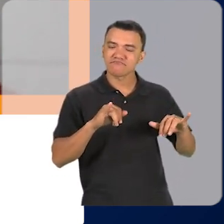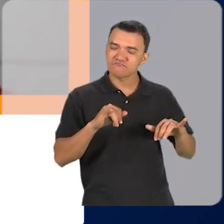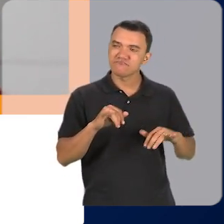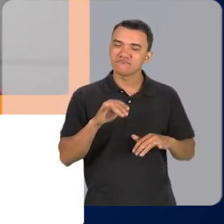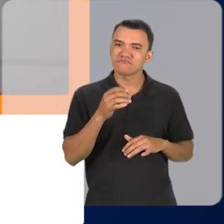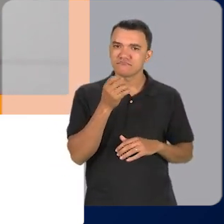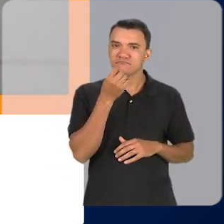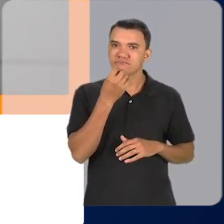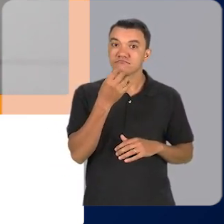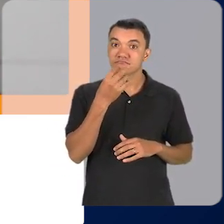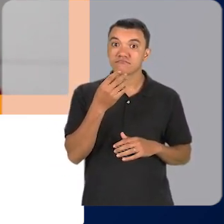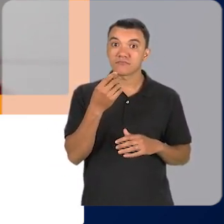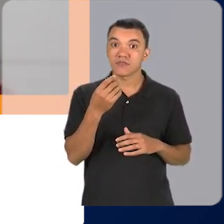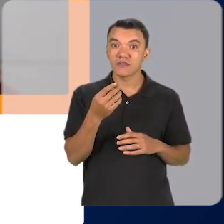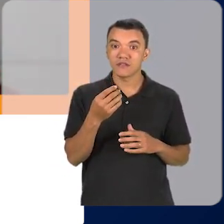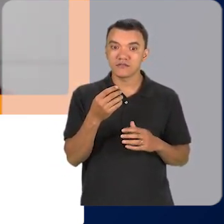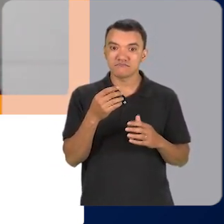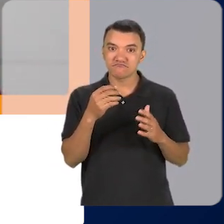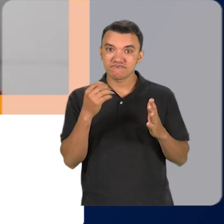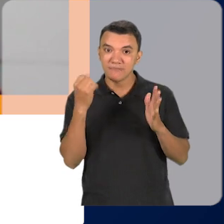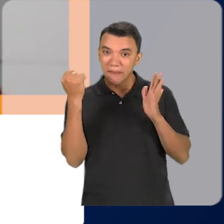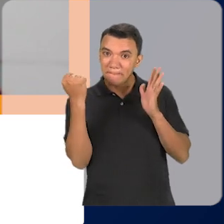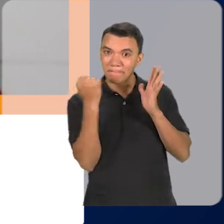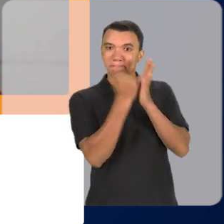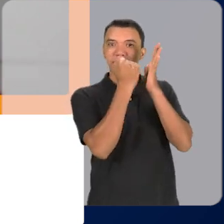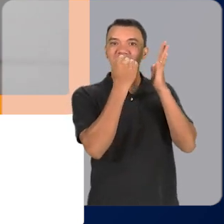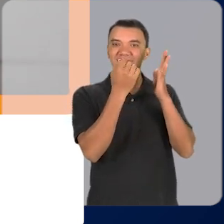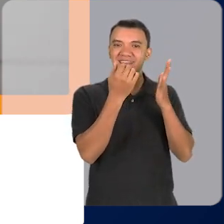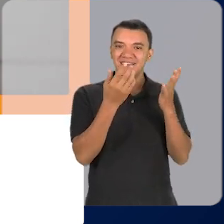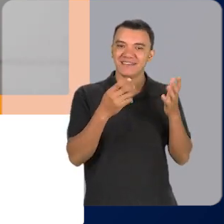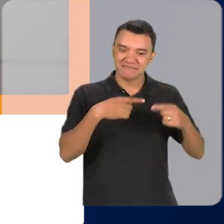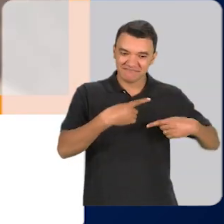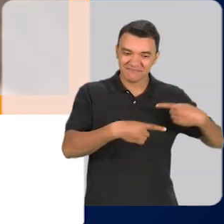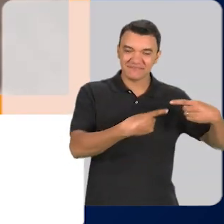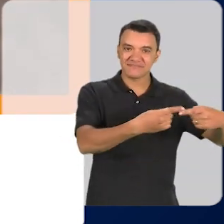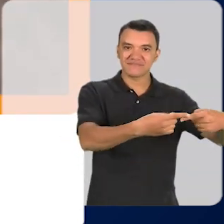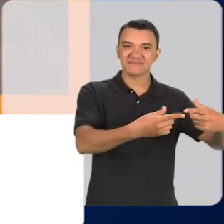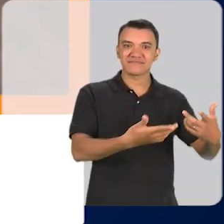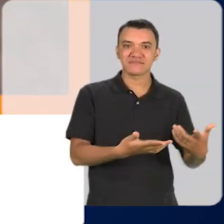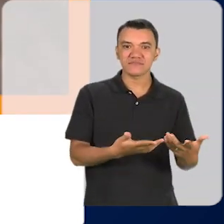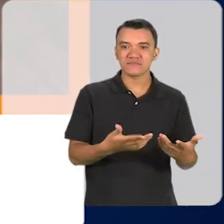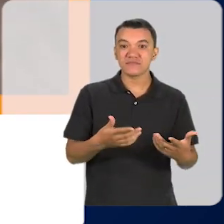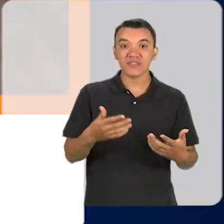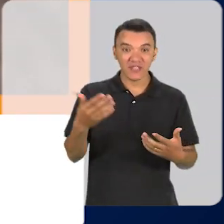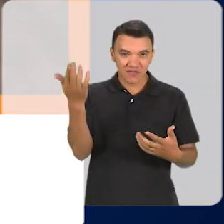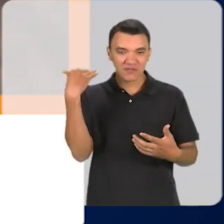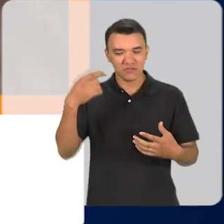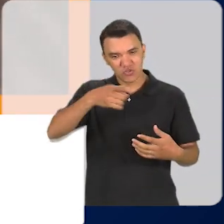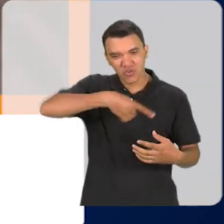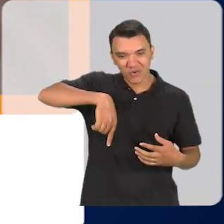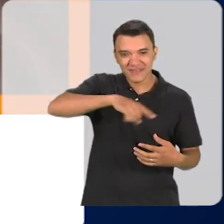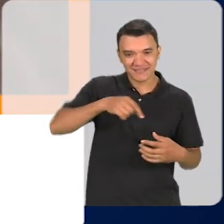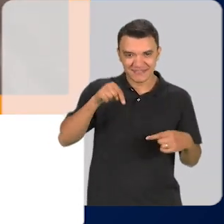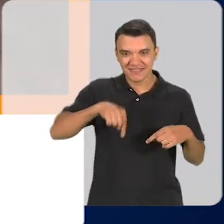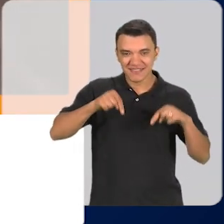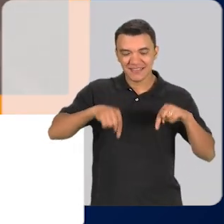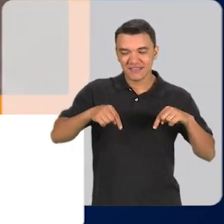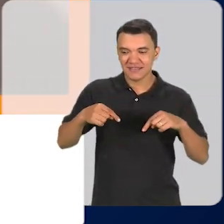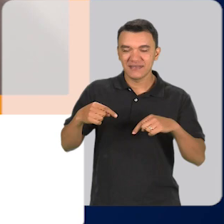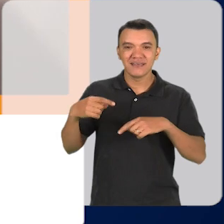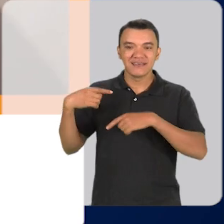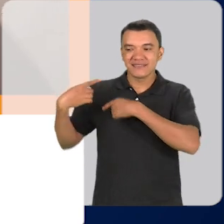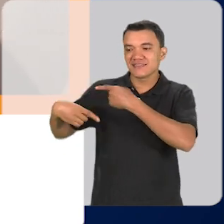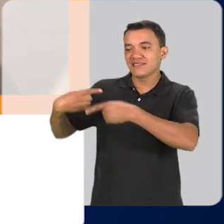uma geração. Nós saímos de uma geração do porta a porta, como o Beth falou. Saímos da geração do porta a porta,